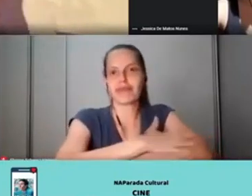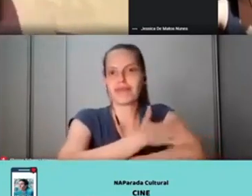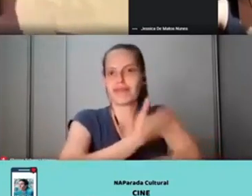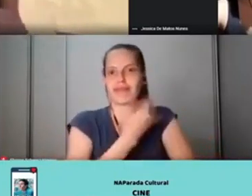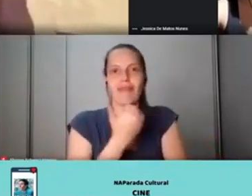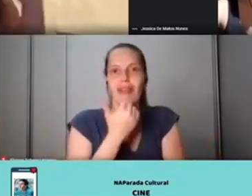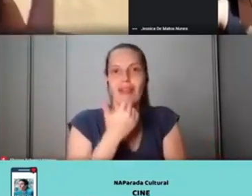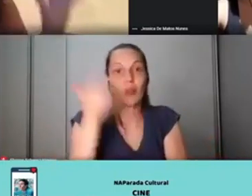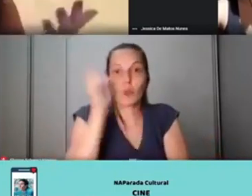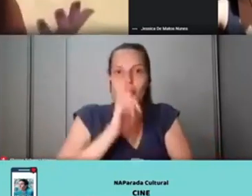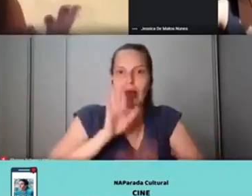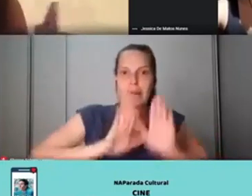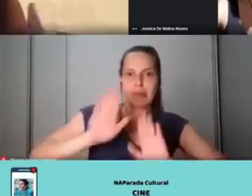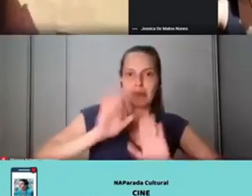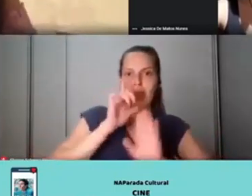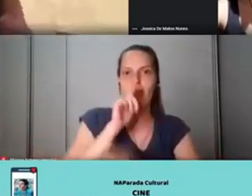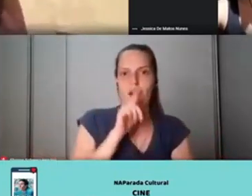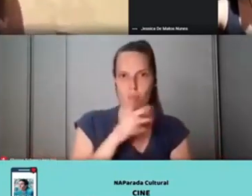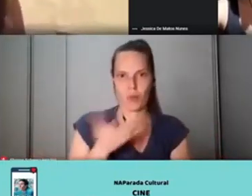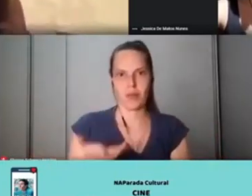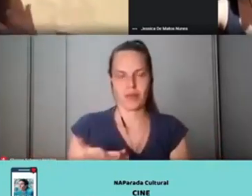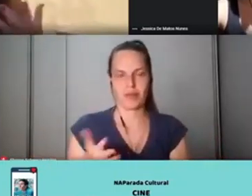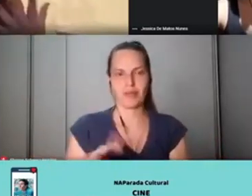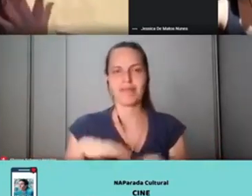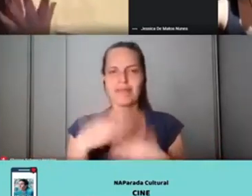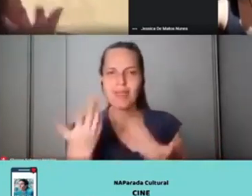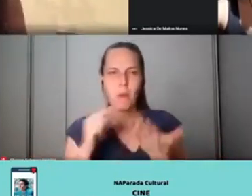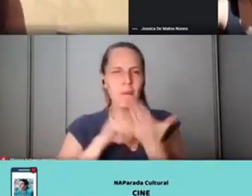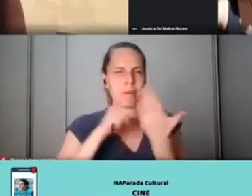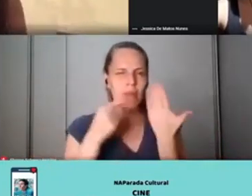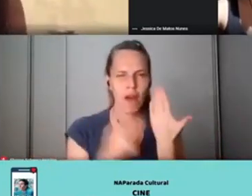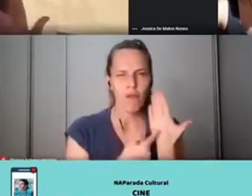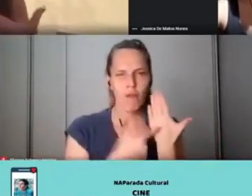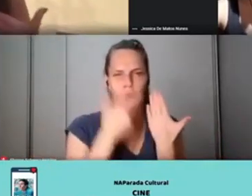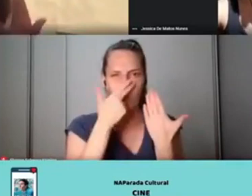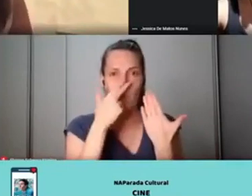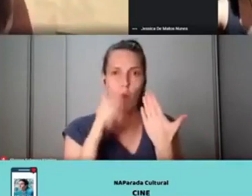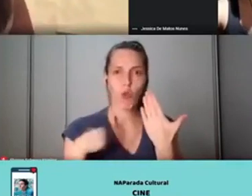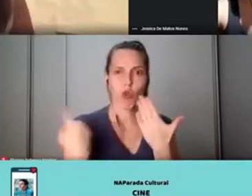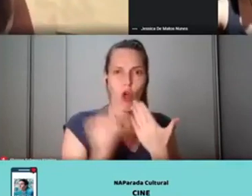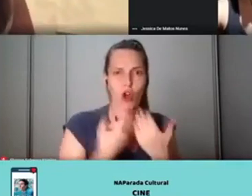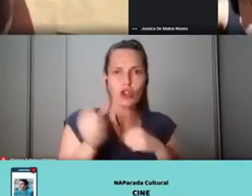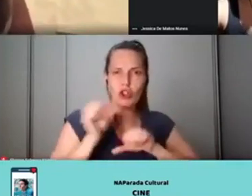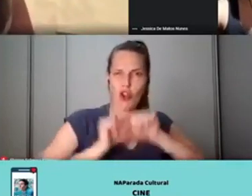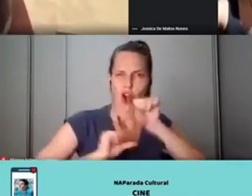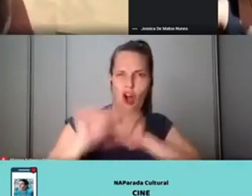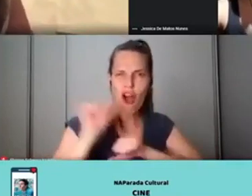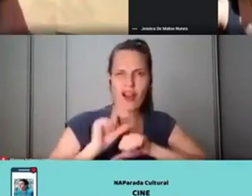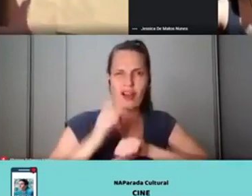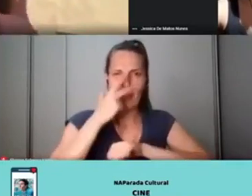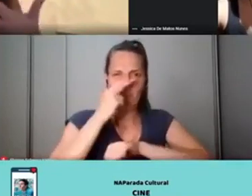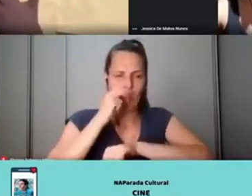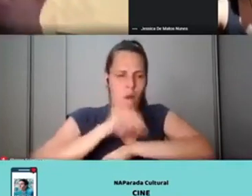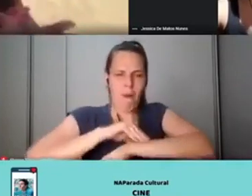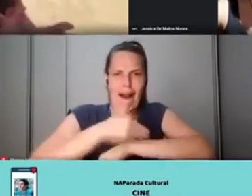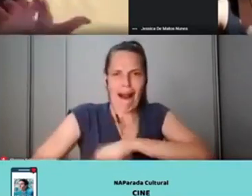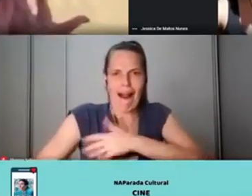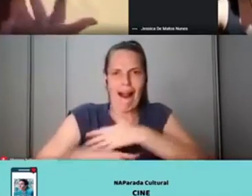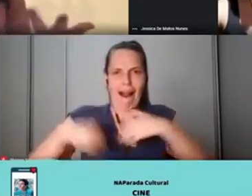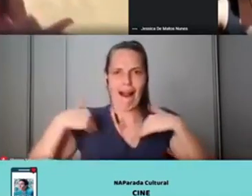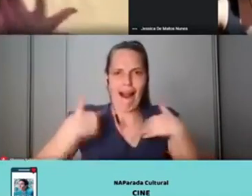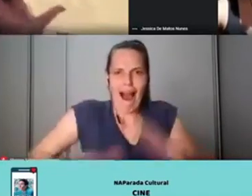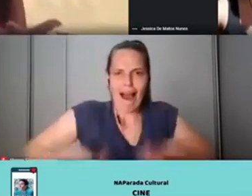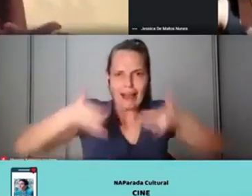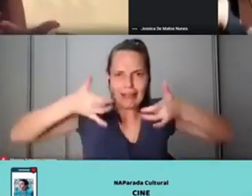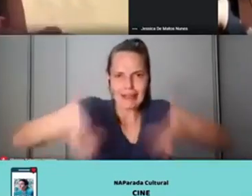gente vai trocando os nossos aspectos, vai evoluindo, vai se desenvolvendo, tem algumas coisas que a gente vai se manter. A gente vai se manter,